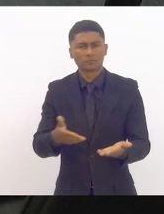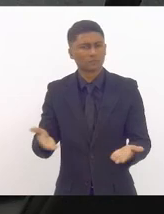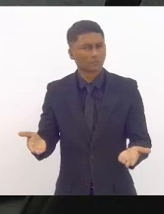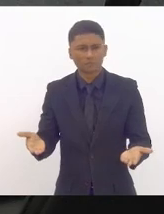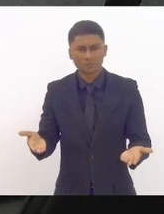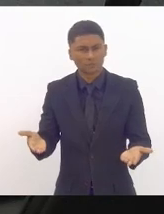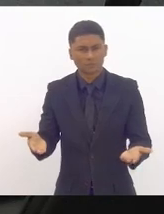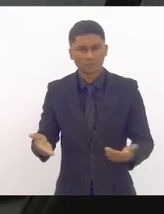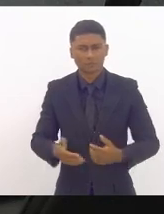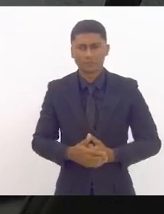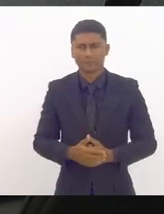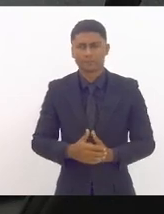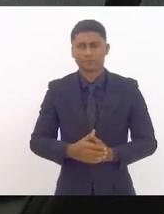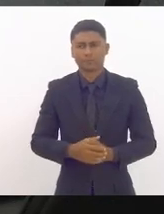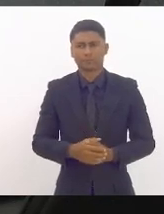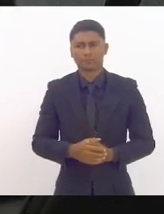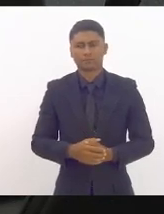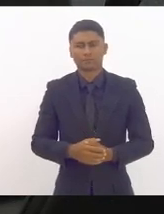Perdão.